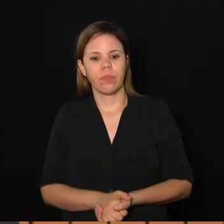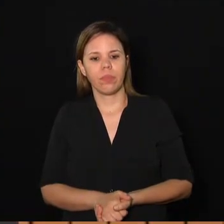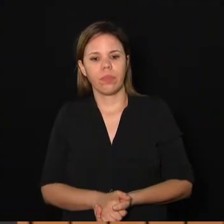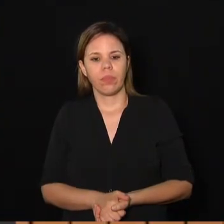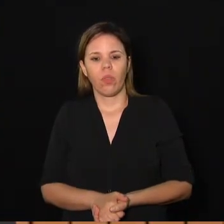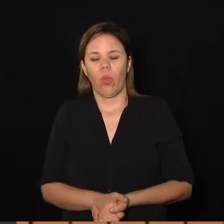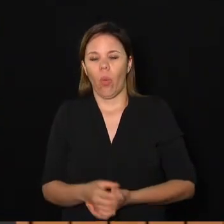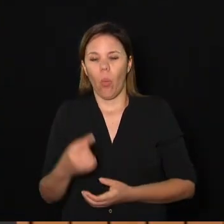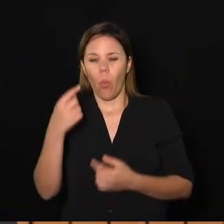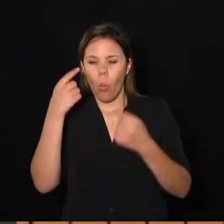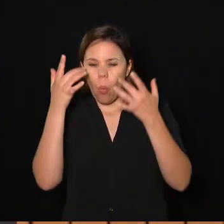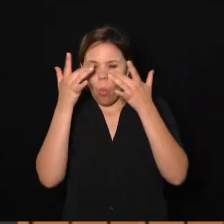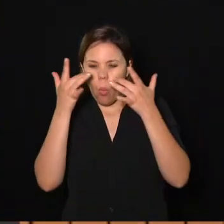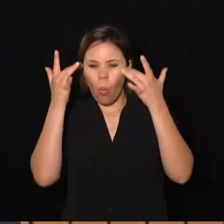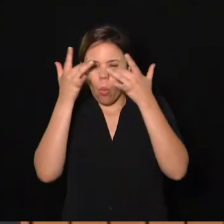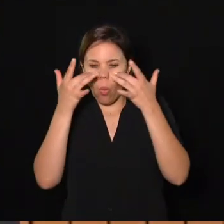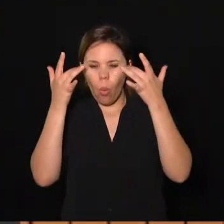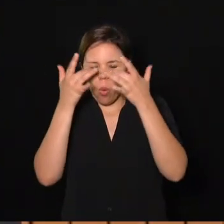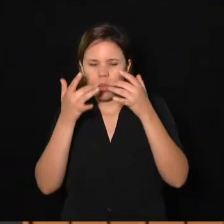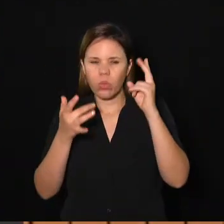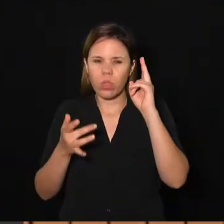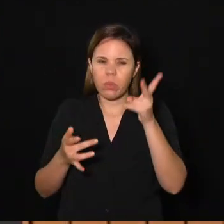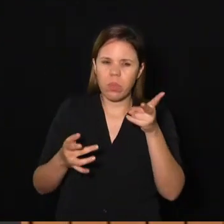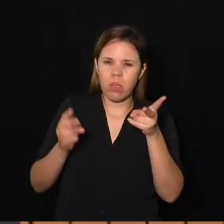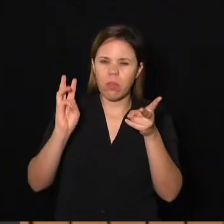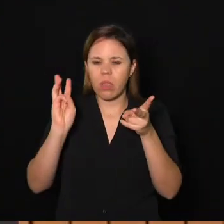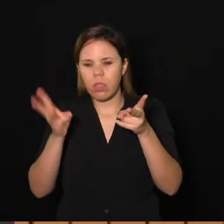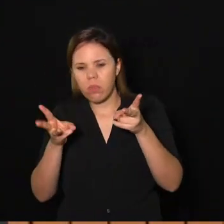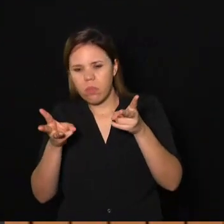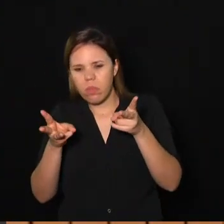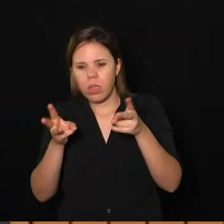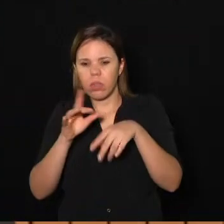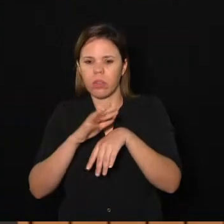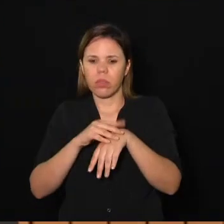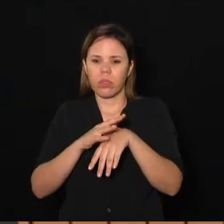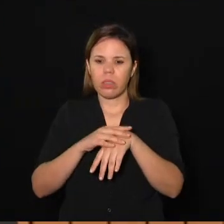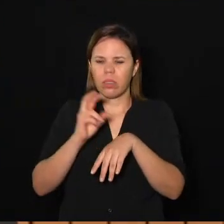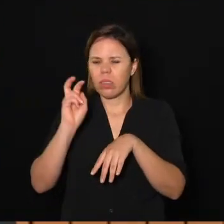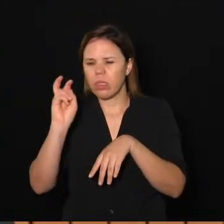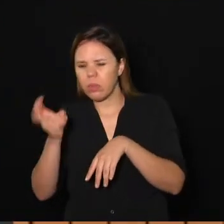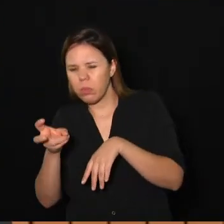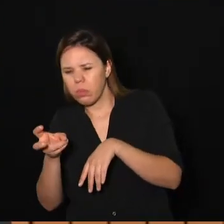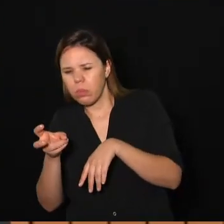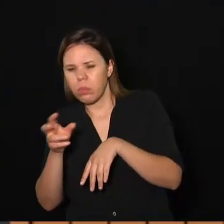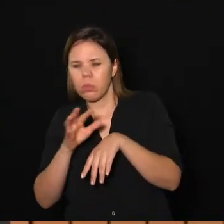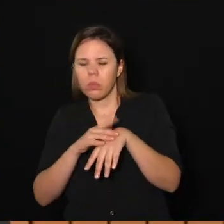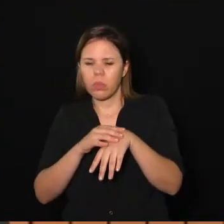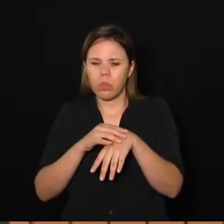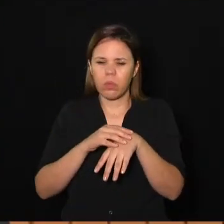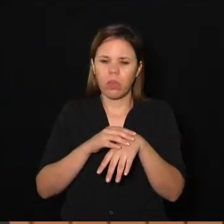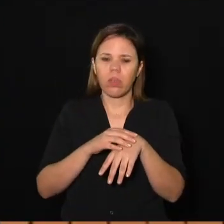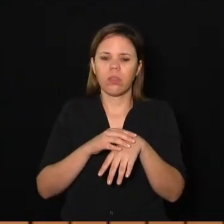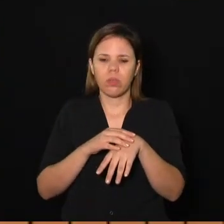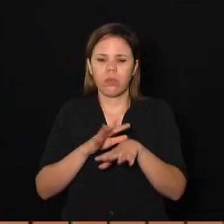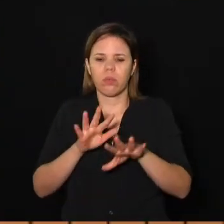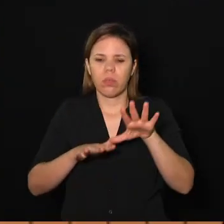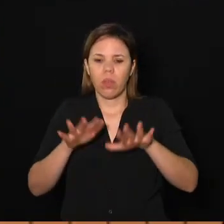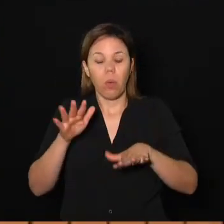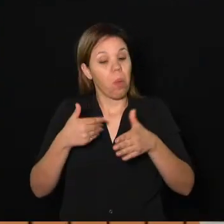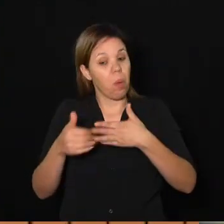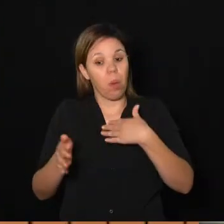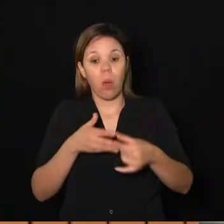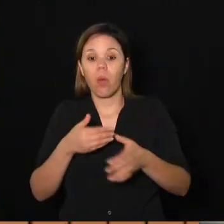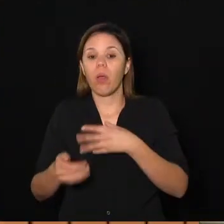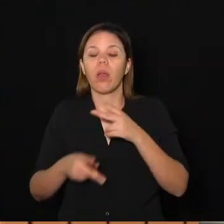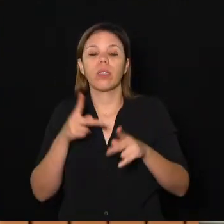doenças o olho tem três mil doenças eu já ouvi médico falando que tem cinco mil doenças mas é o olho de qualquer pessoa